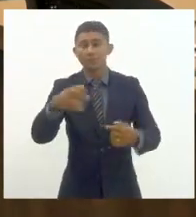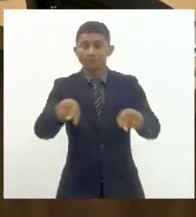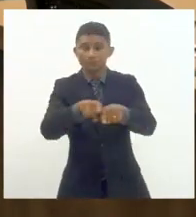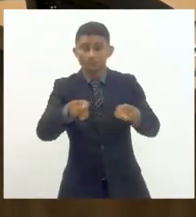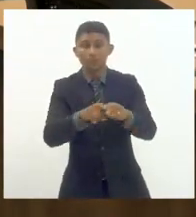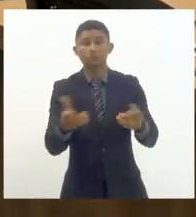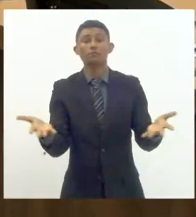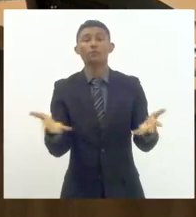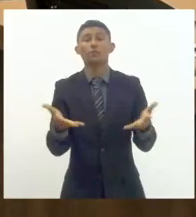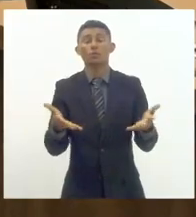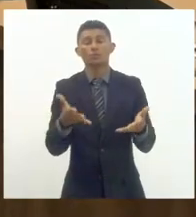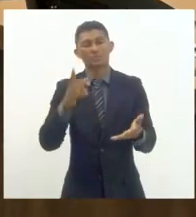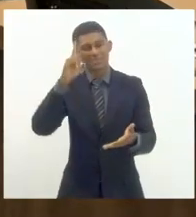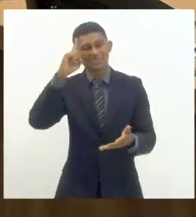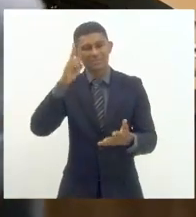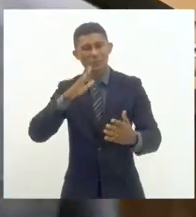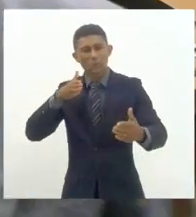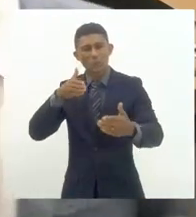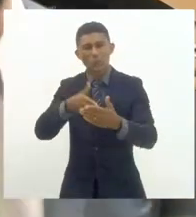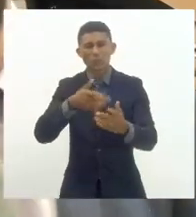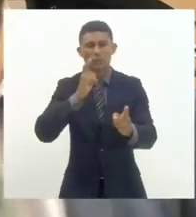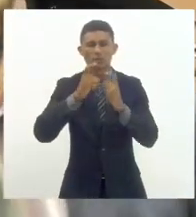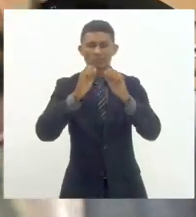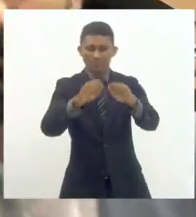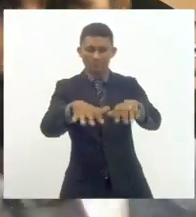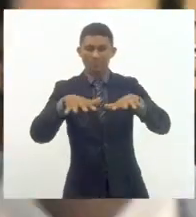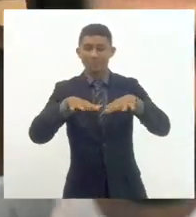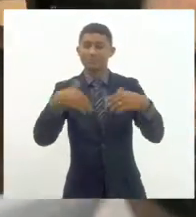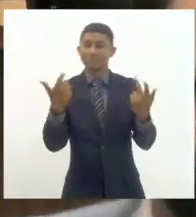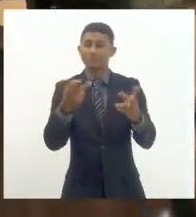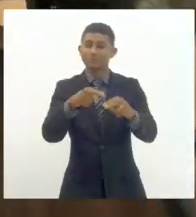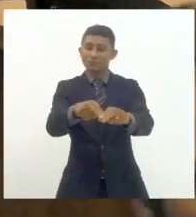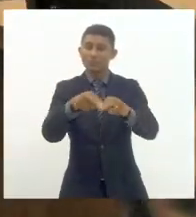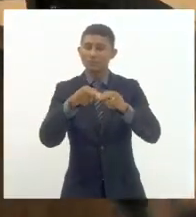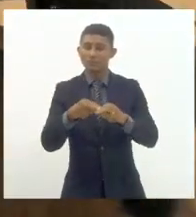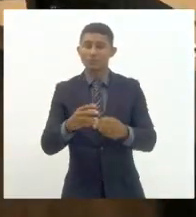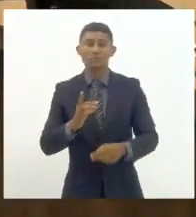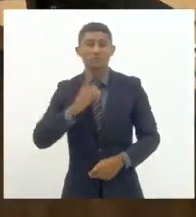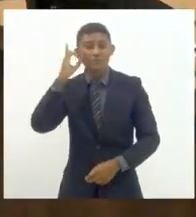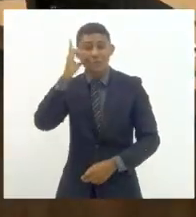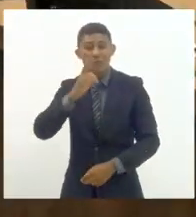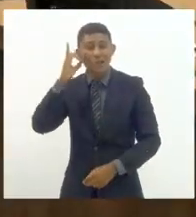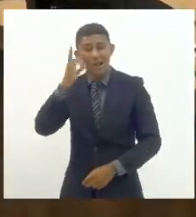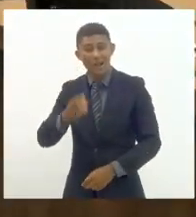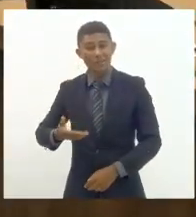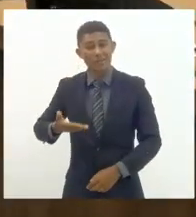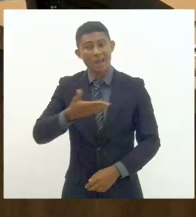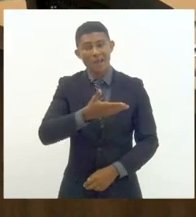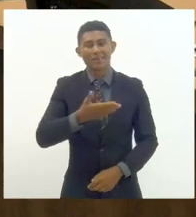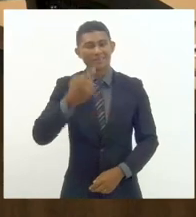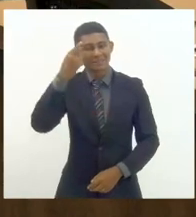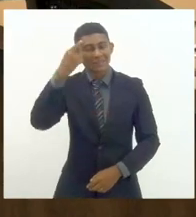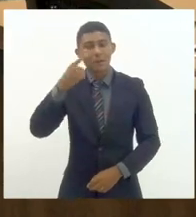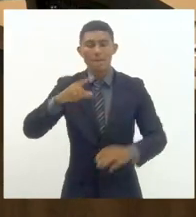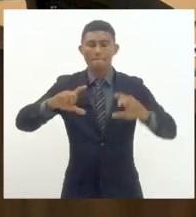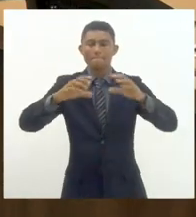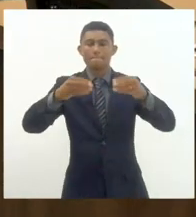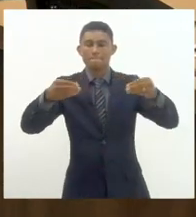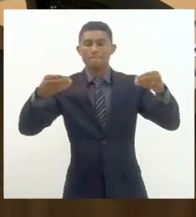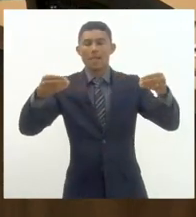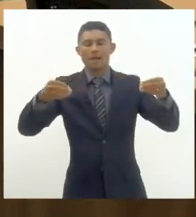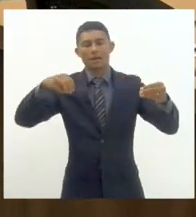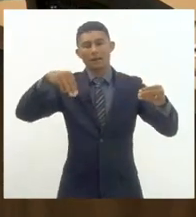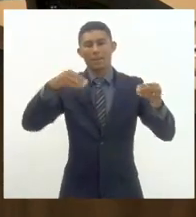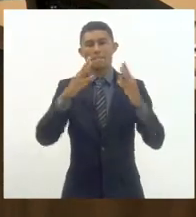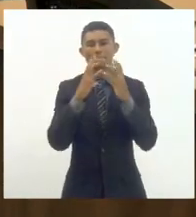é o último dia de plenário. É por isso que o deputado Valentão, que quebrou a placa da Marielle, não